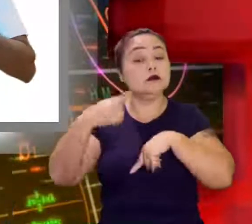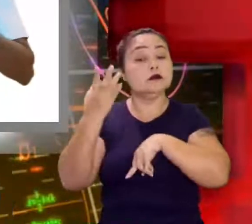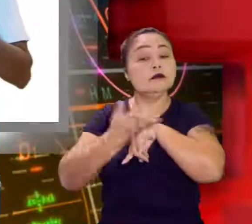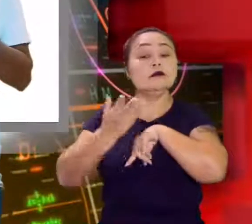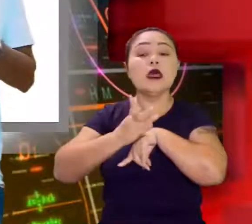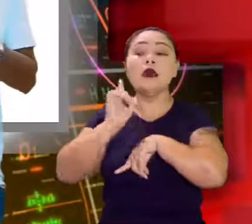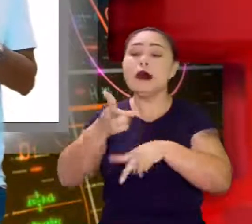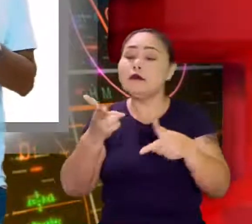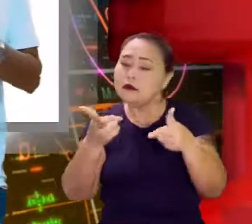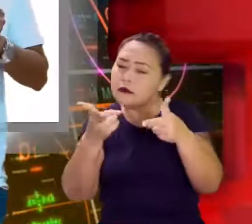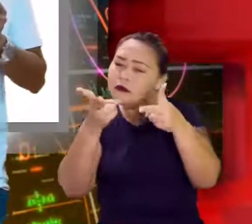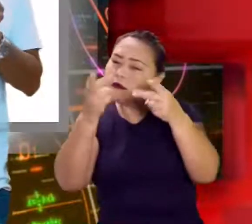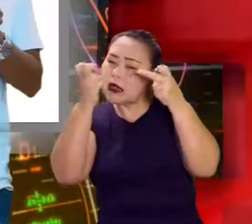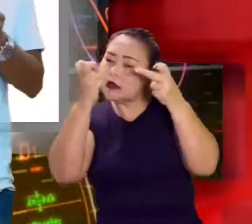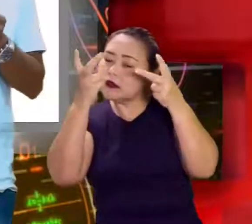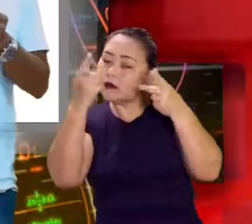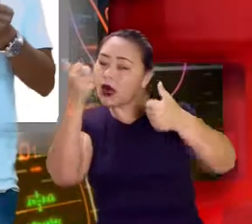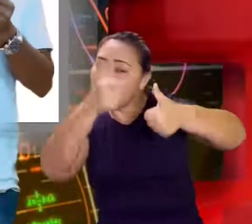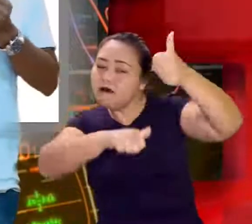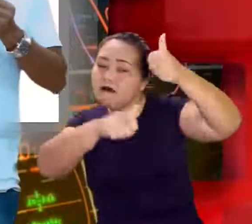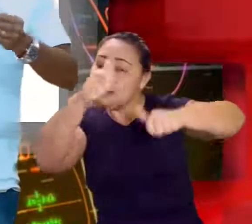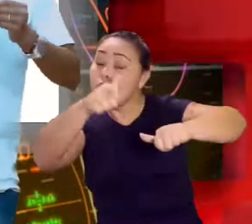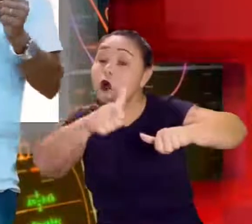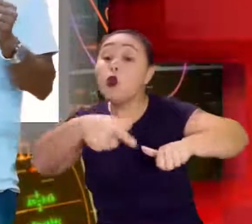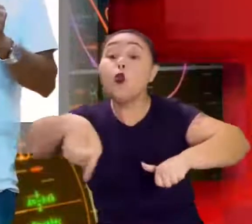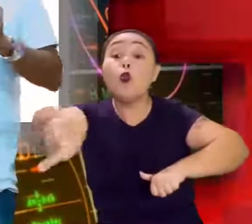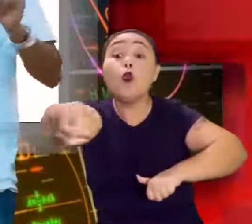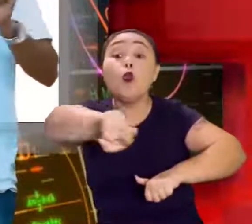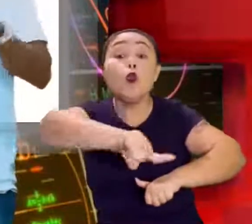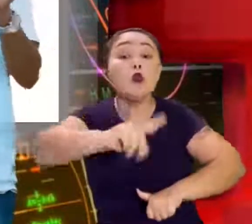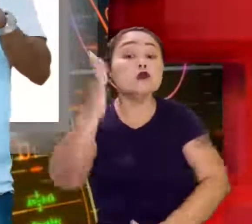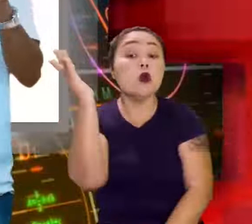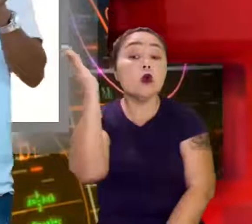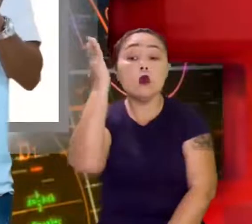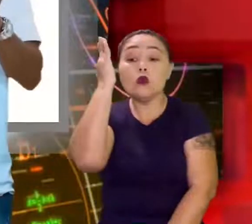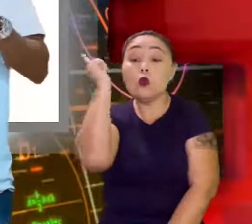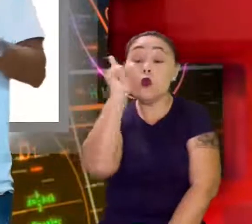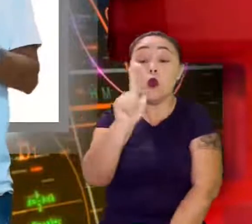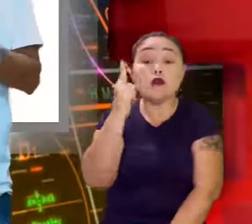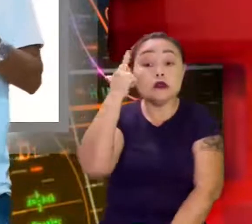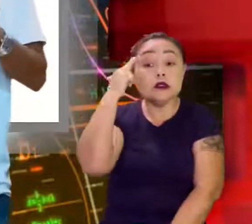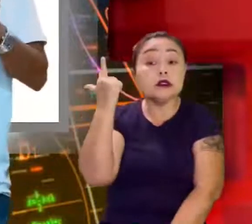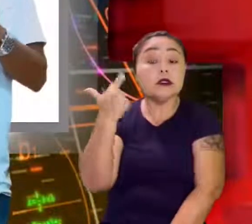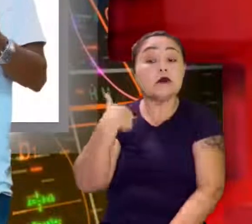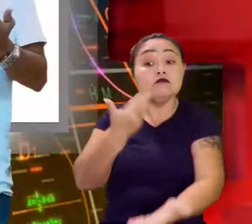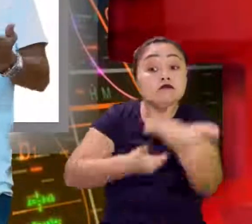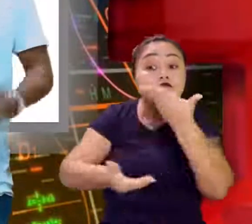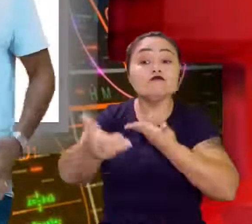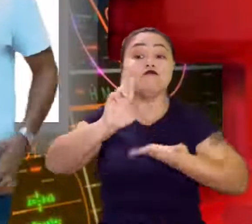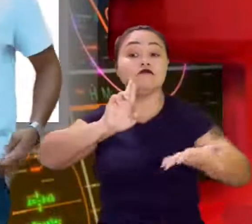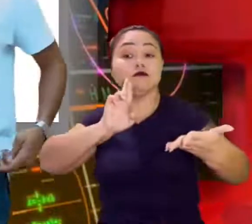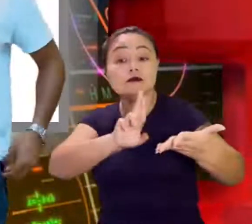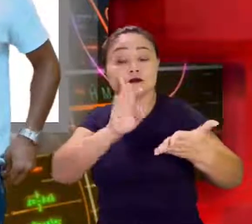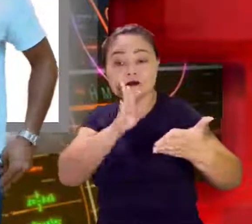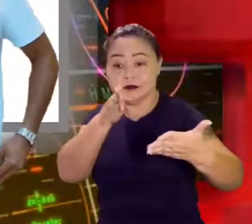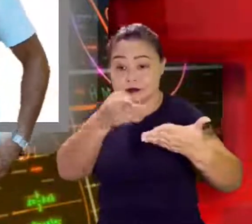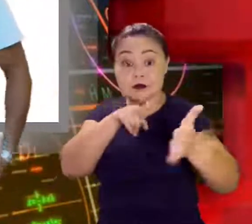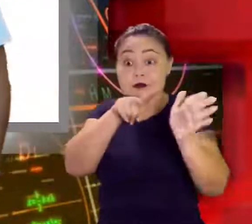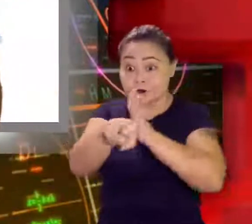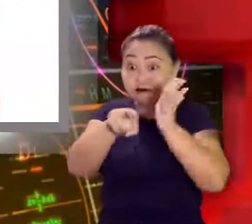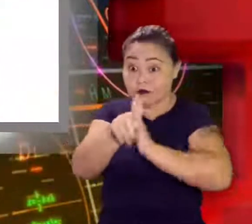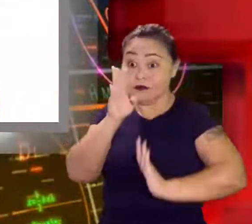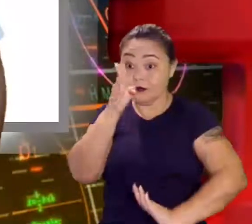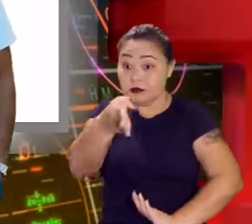para perceber ou para avaliar o quanto vocês conseguem interagir de maneira rápida com perguntas bem diretas